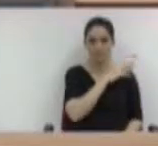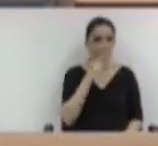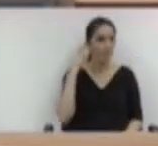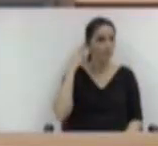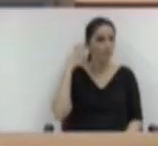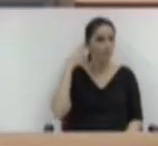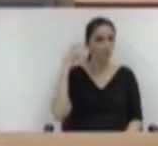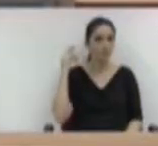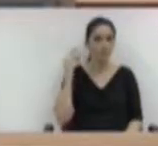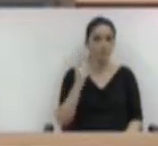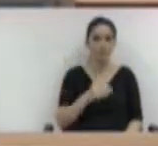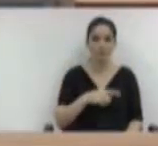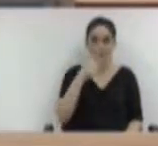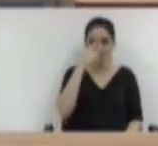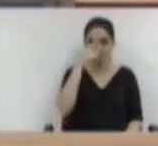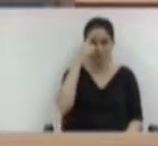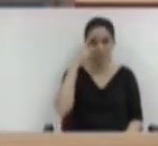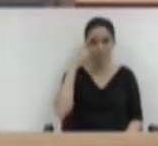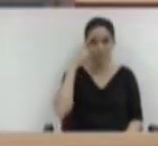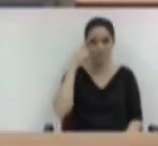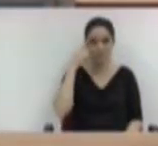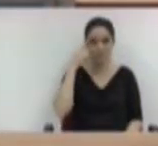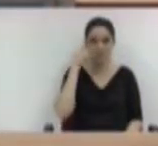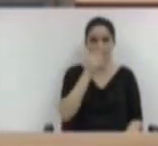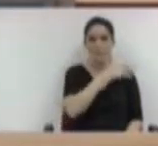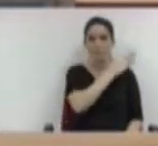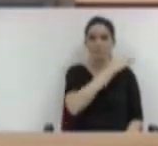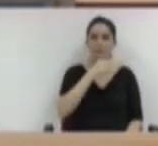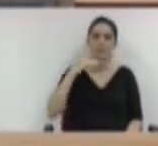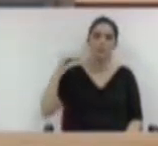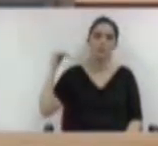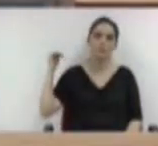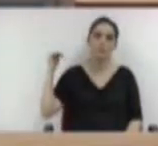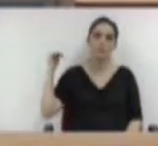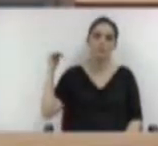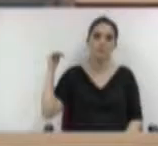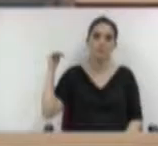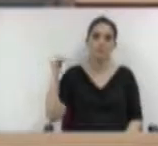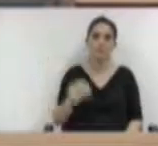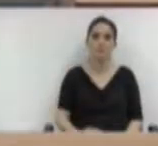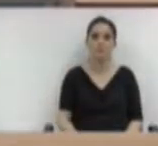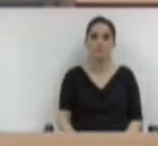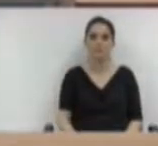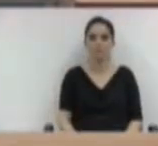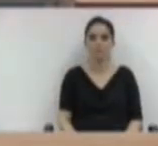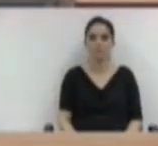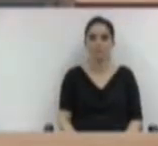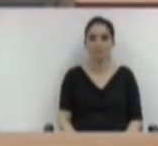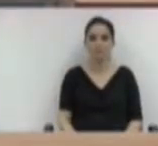Martins Silva, Wilson Cerqueira, Aloísio Marinho de Andrade.